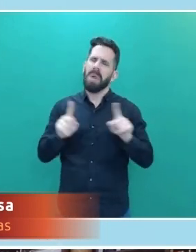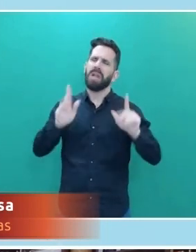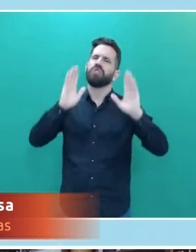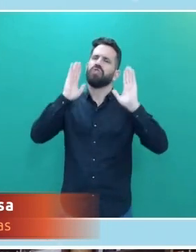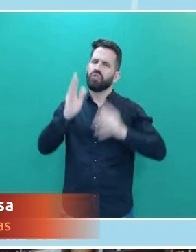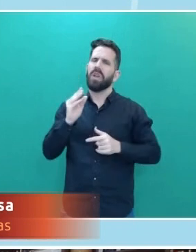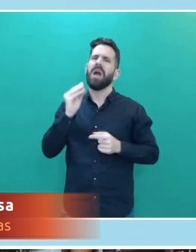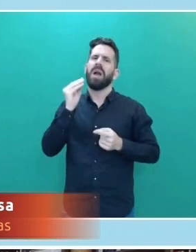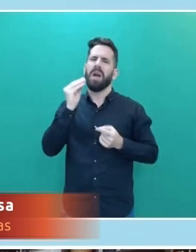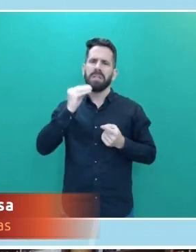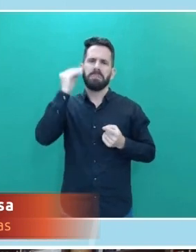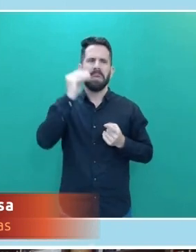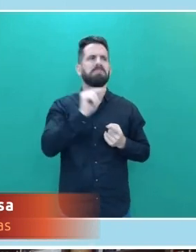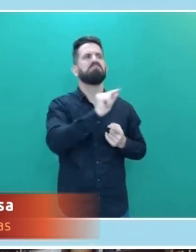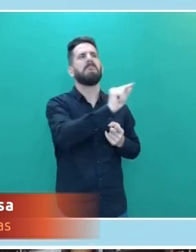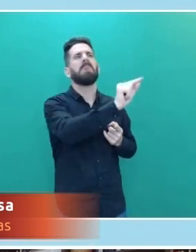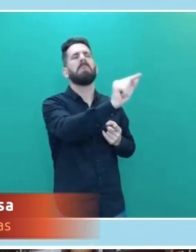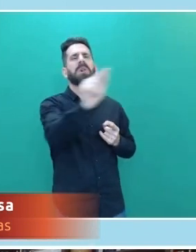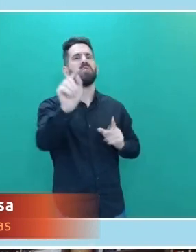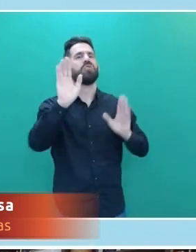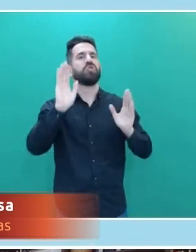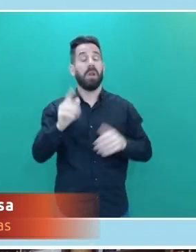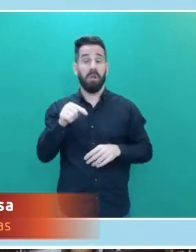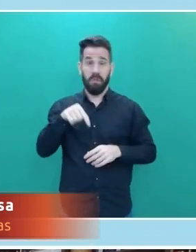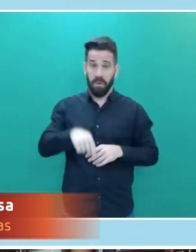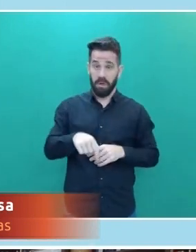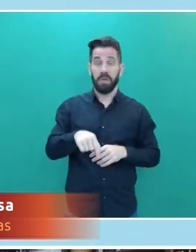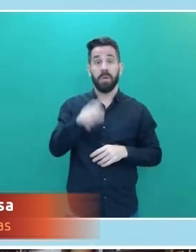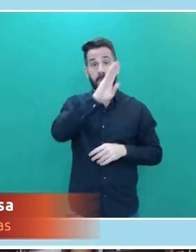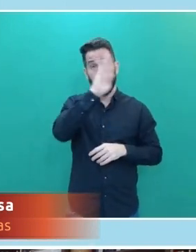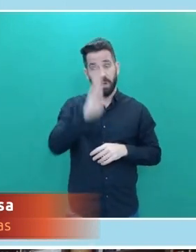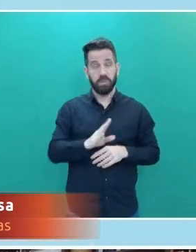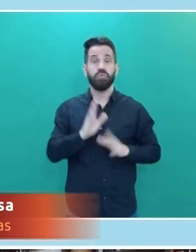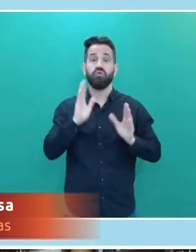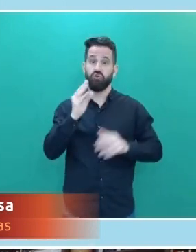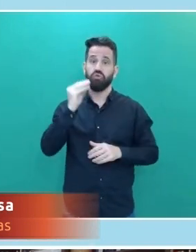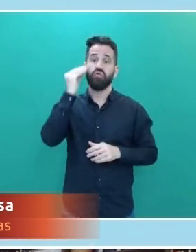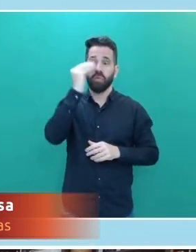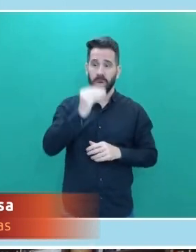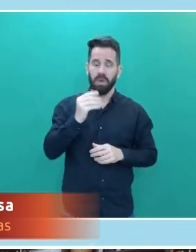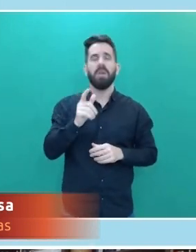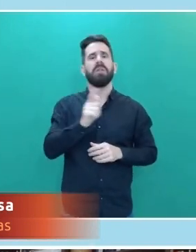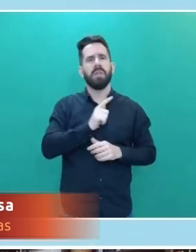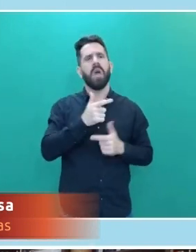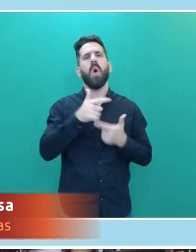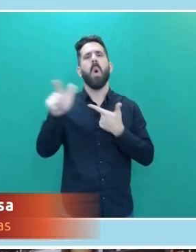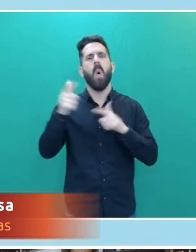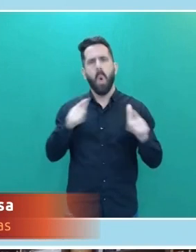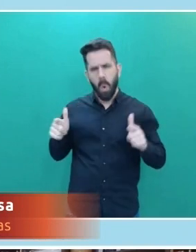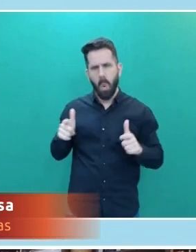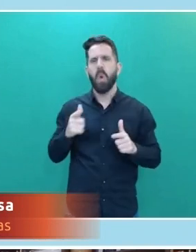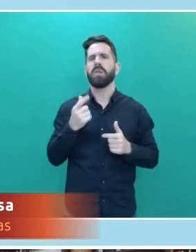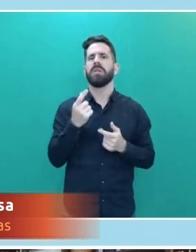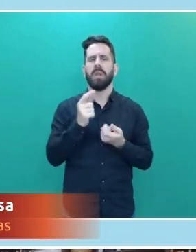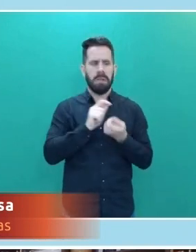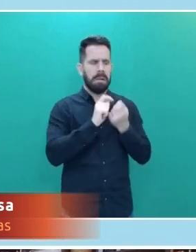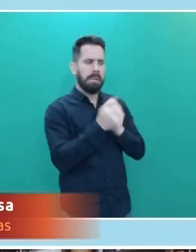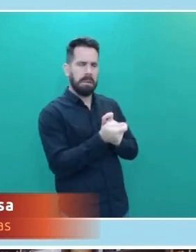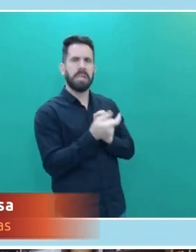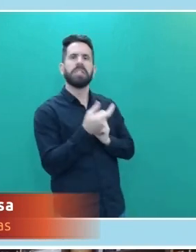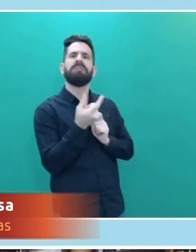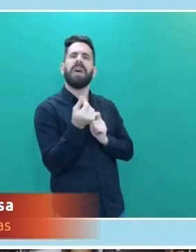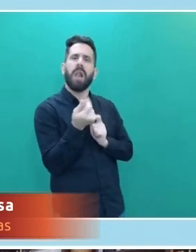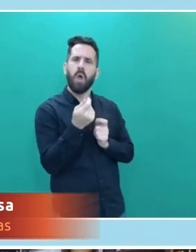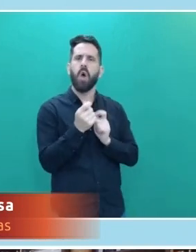experiências, o Brasil tem várias experiências com moedas conversíveis, com moedas não conversíveis, né? A gente precisa aguardar